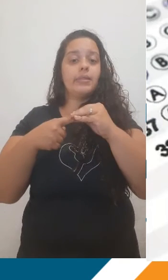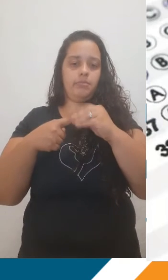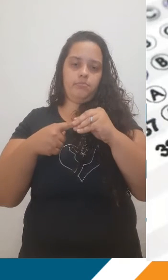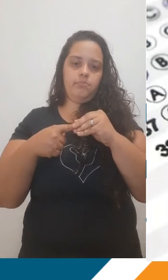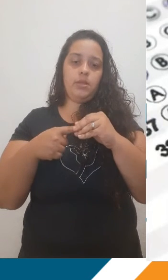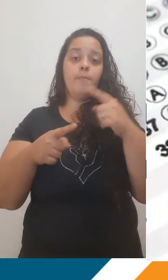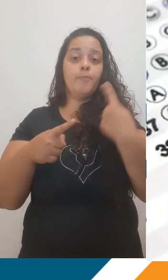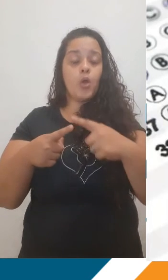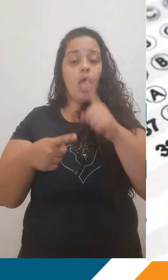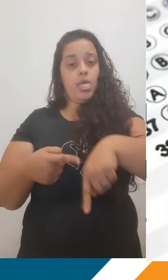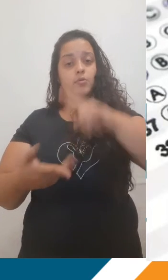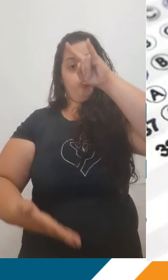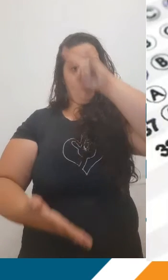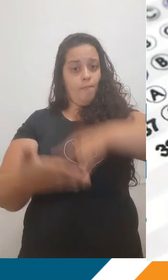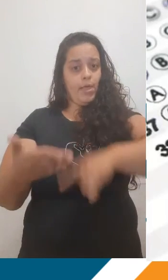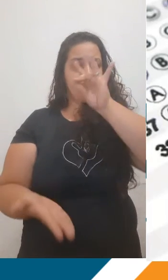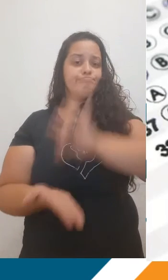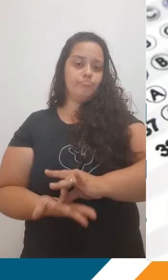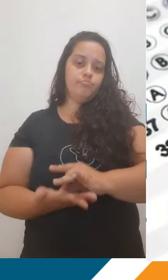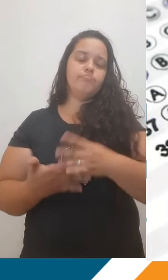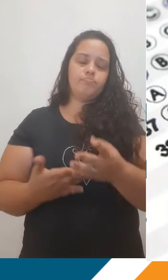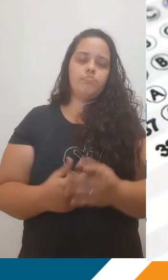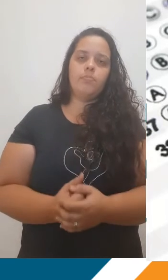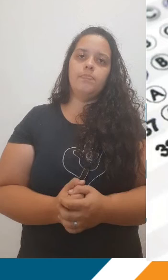caneta, porque é um documento, tá?